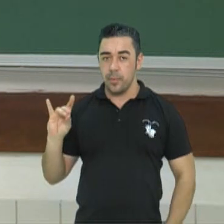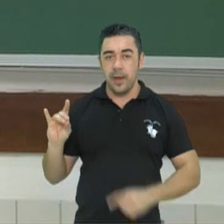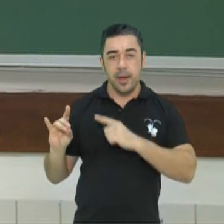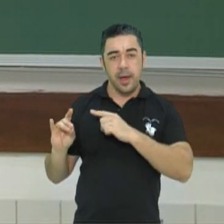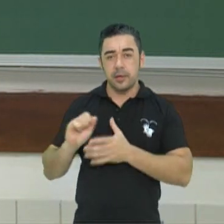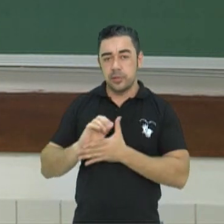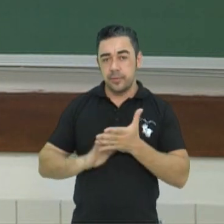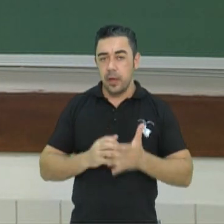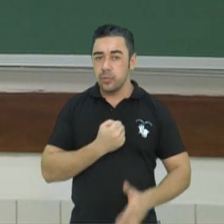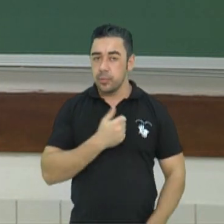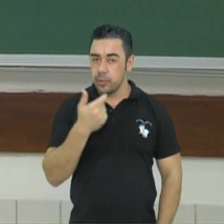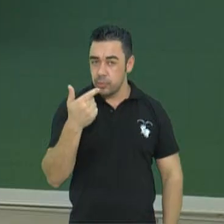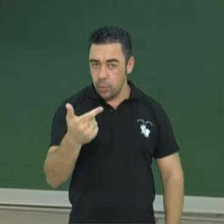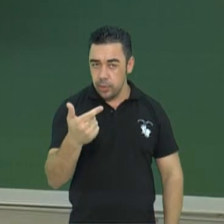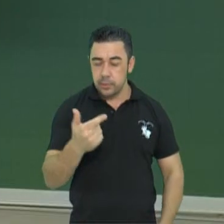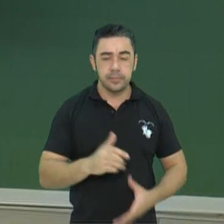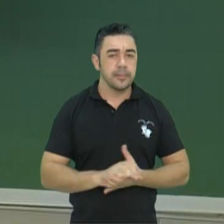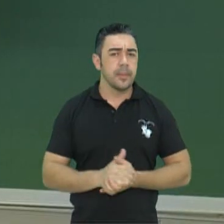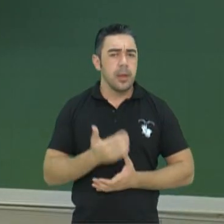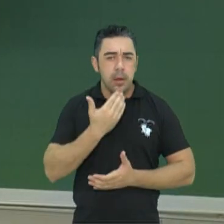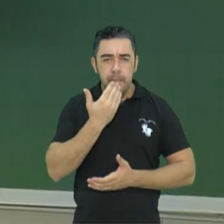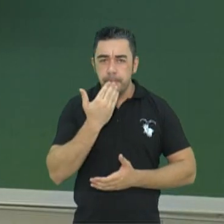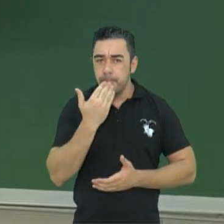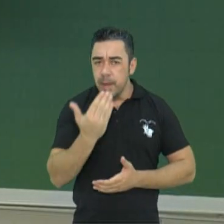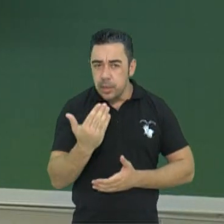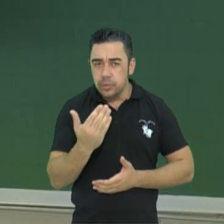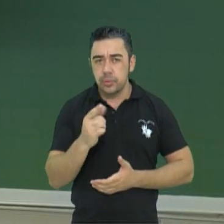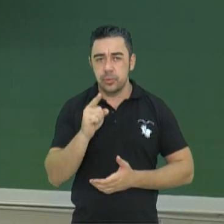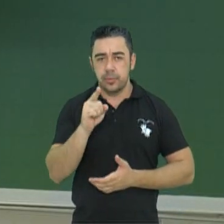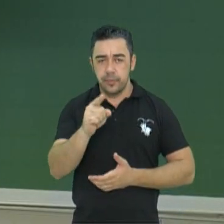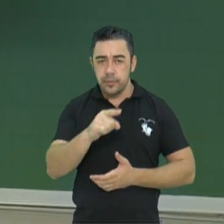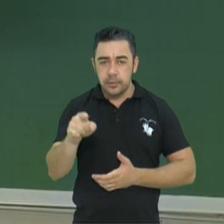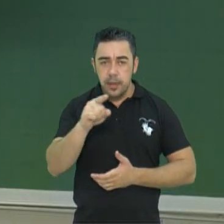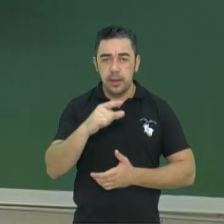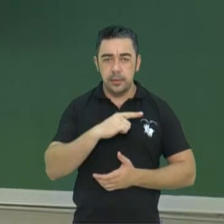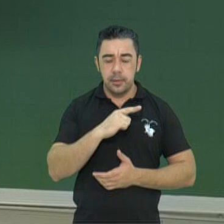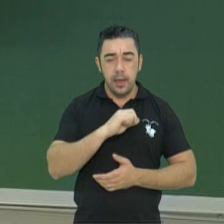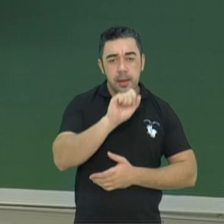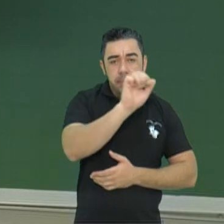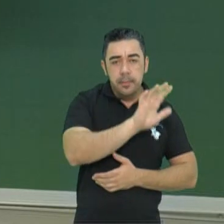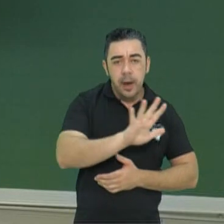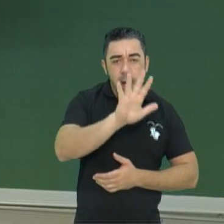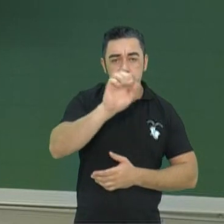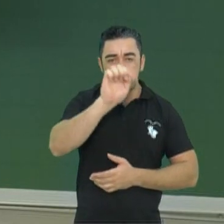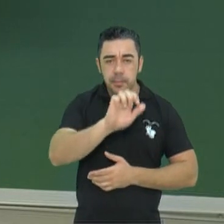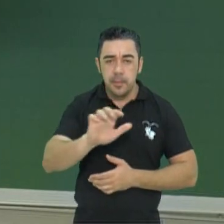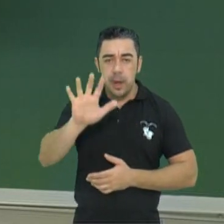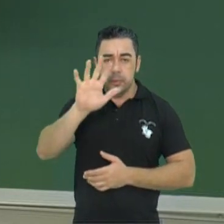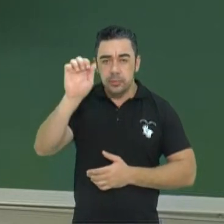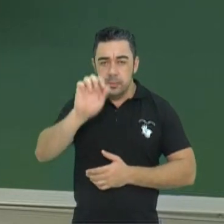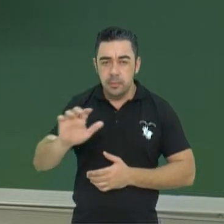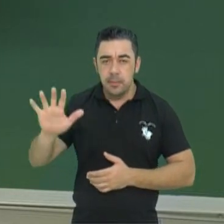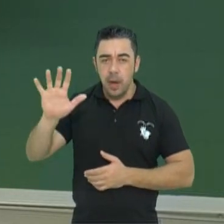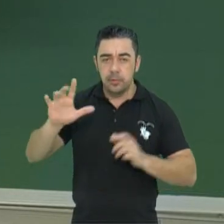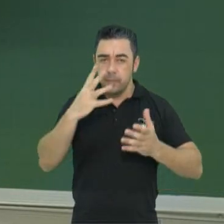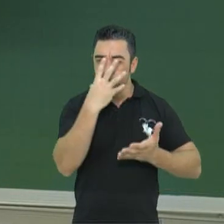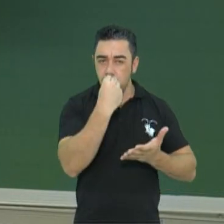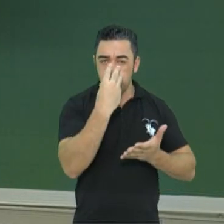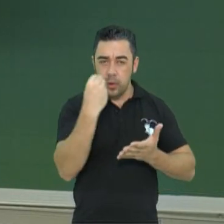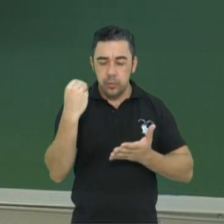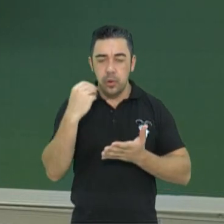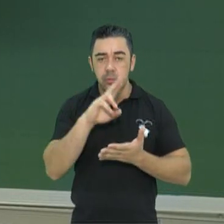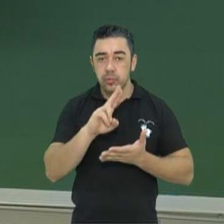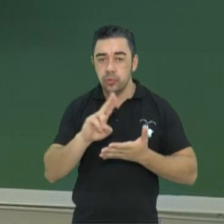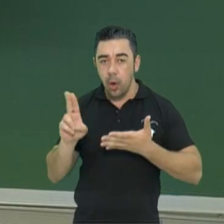la actividad 2, eu tenho as imagens de alguns destes nomes que eu les